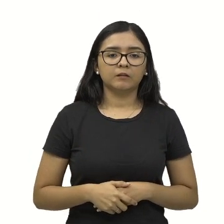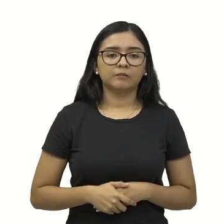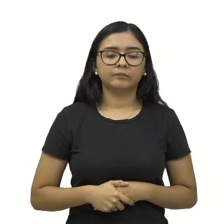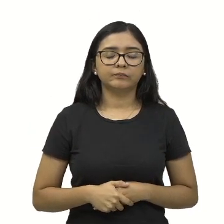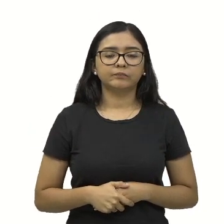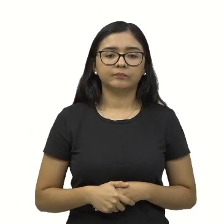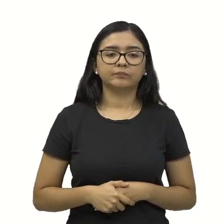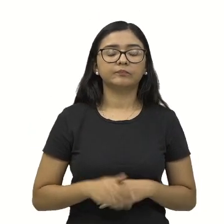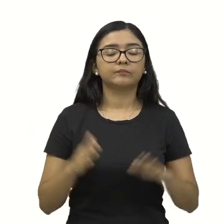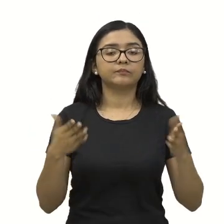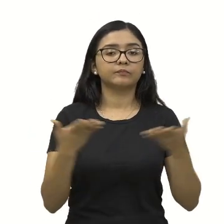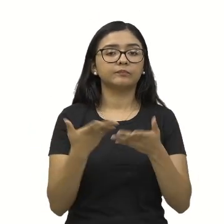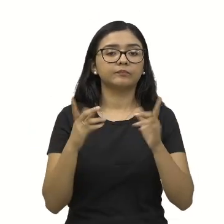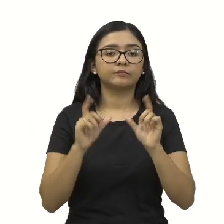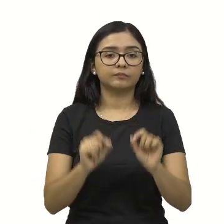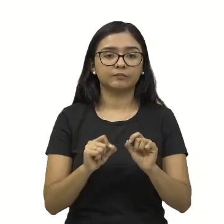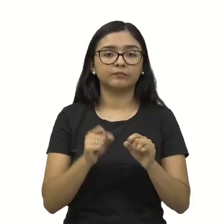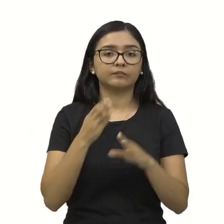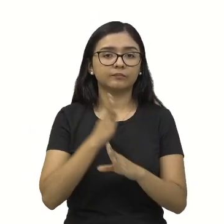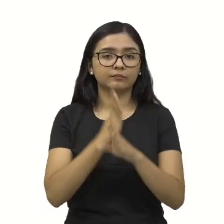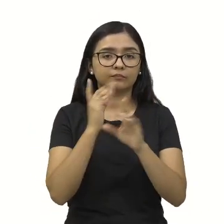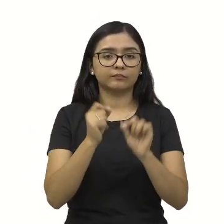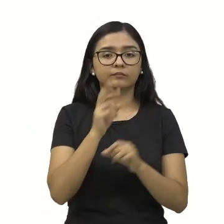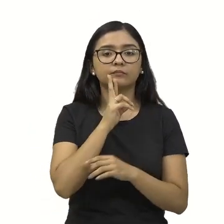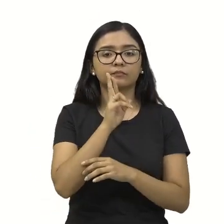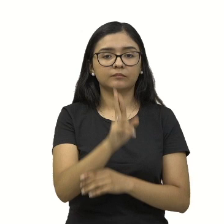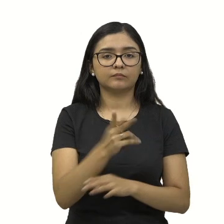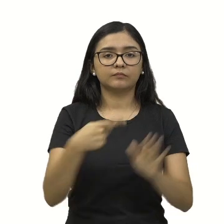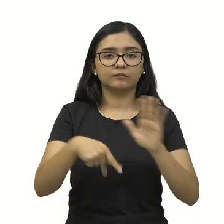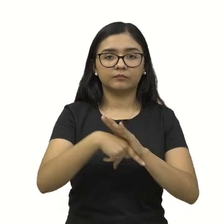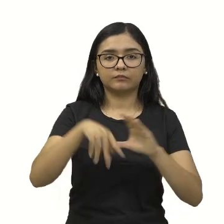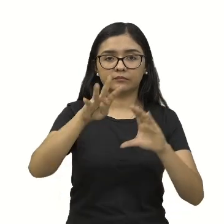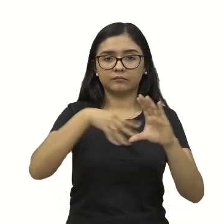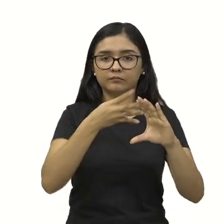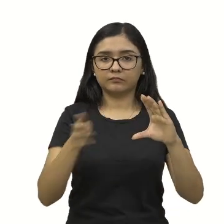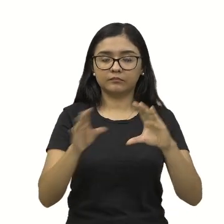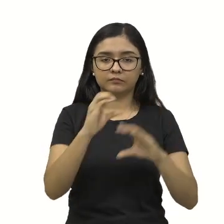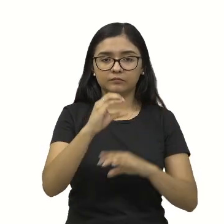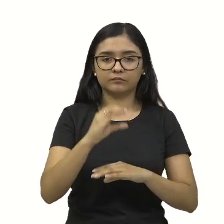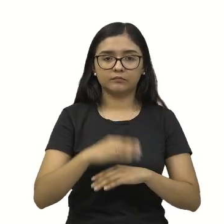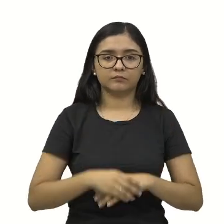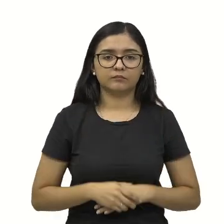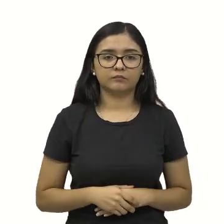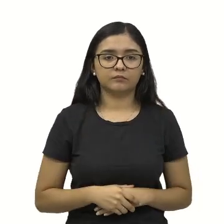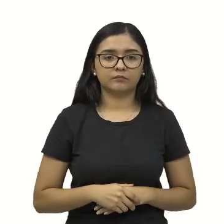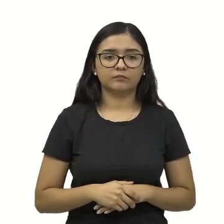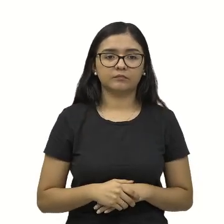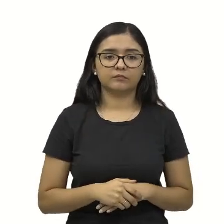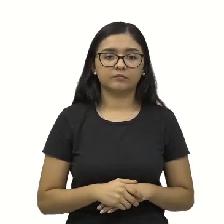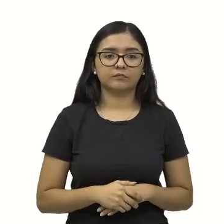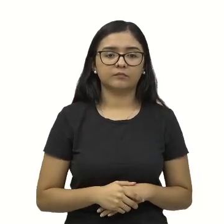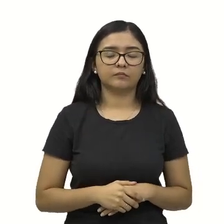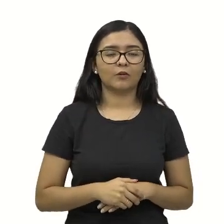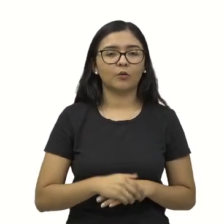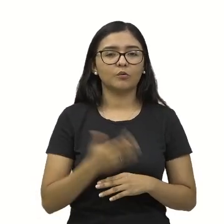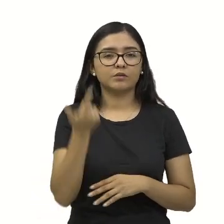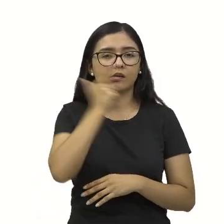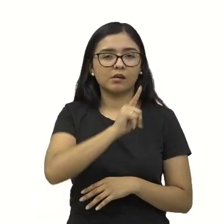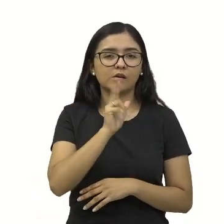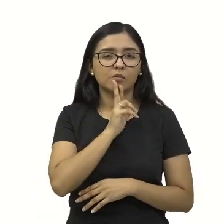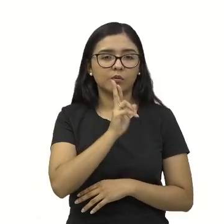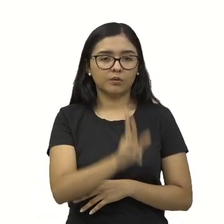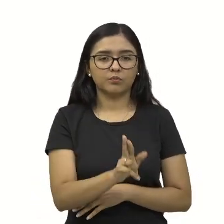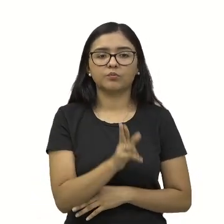Agora sim a gente vai nos encaminhar para o final. Vamos chegar aqui na matriz resultante finalmente,